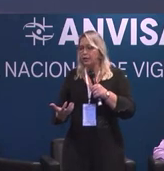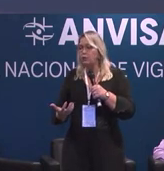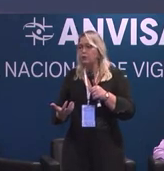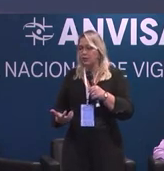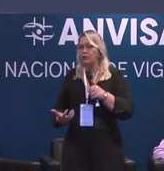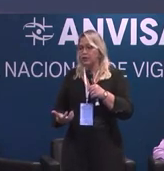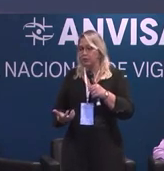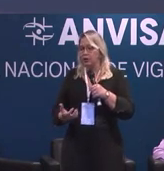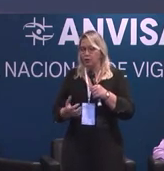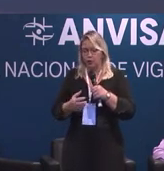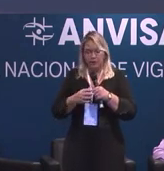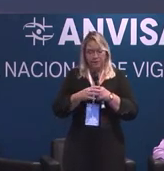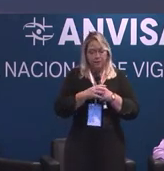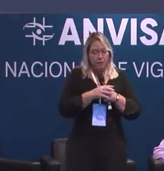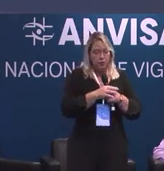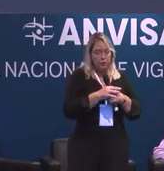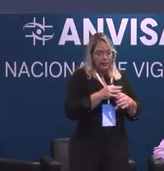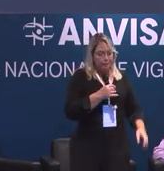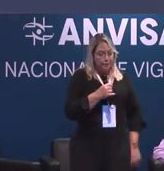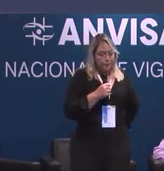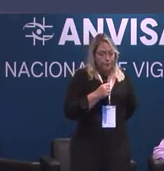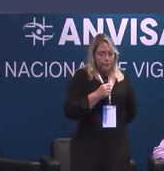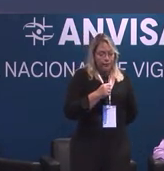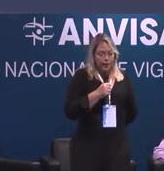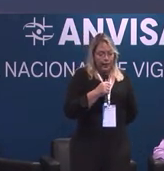não consegue fazer muita coisa. Pode passar.